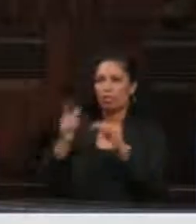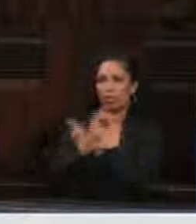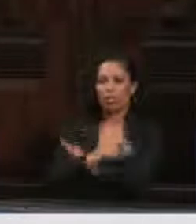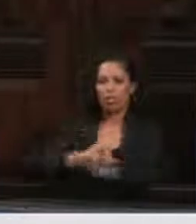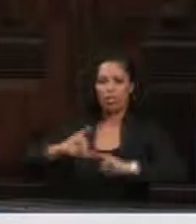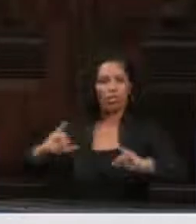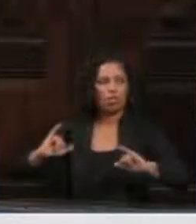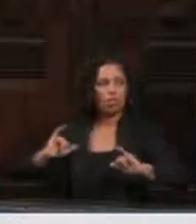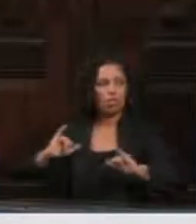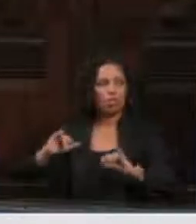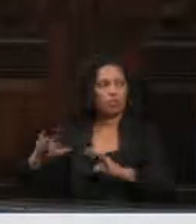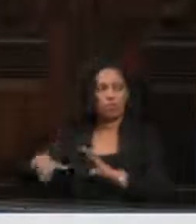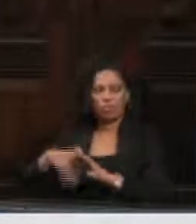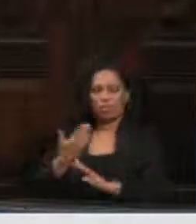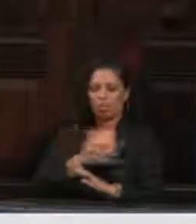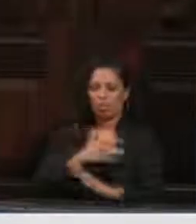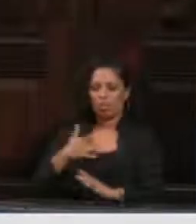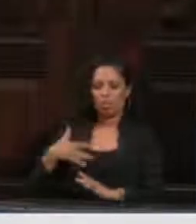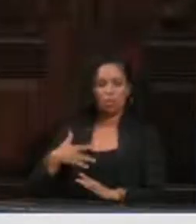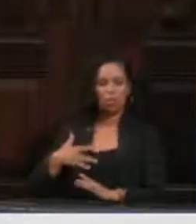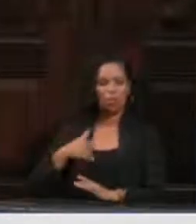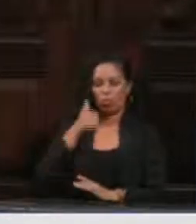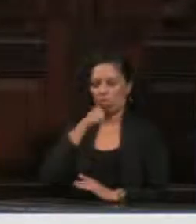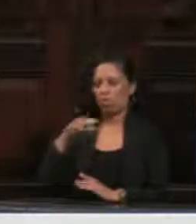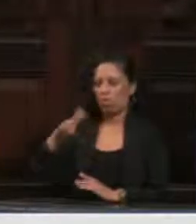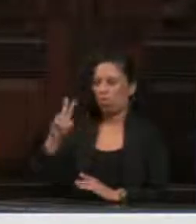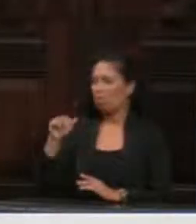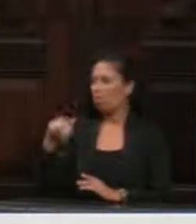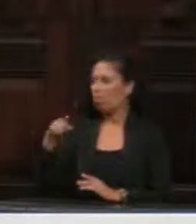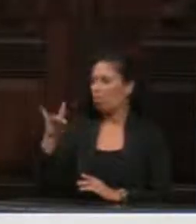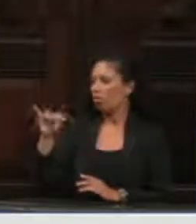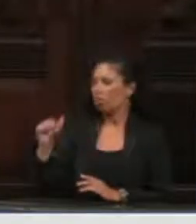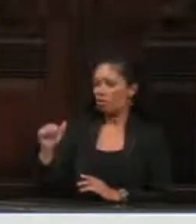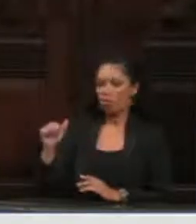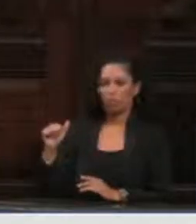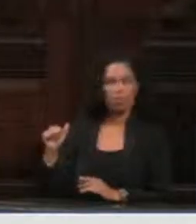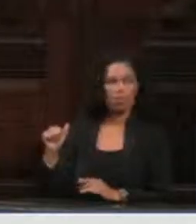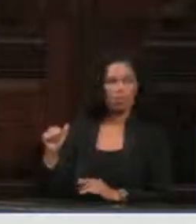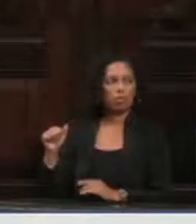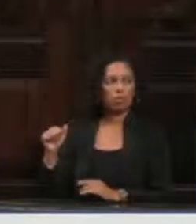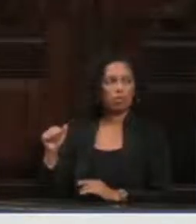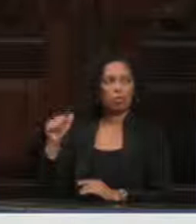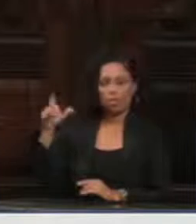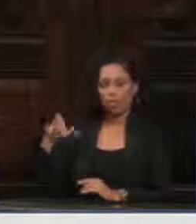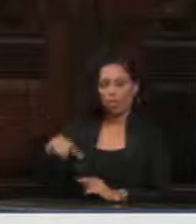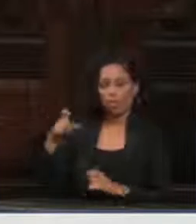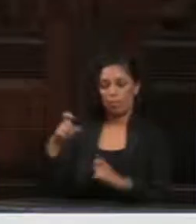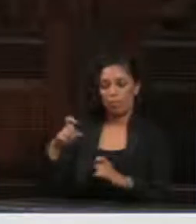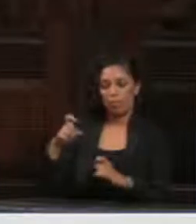denunciar a secretária de saúde, a senhora Vânia, doutora Vânia, é uma doutora,